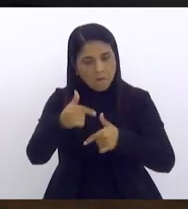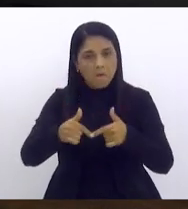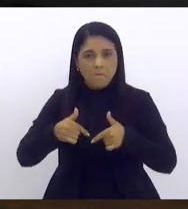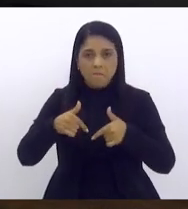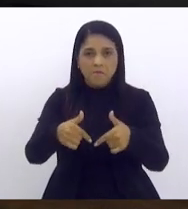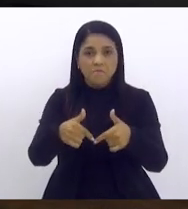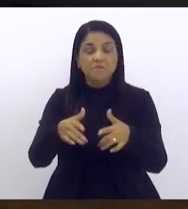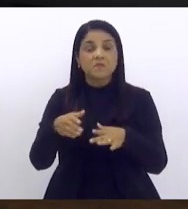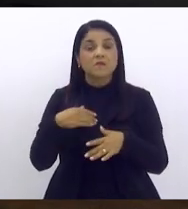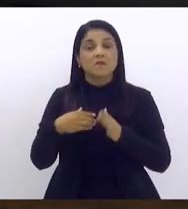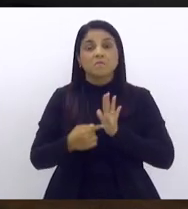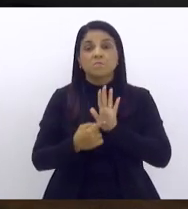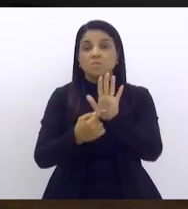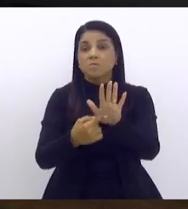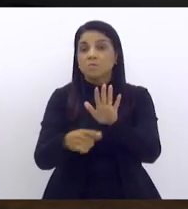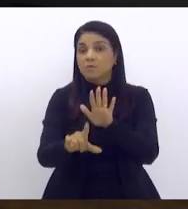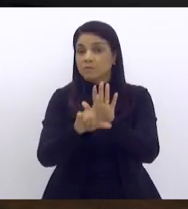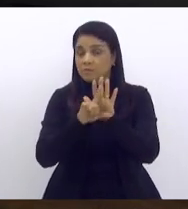Então, apresentamos a lei,